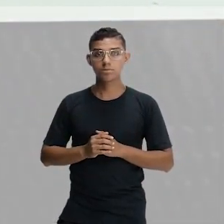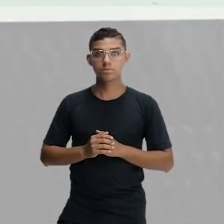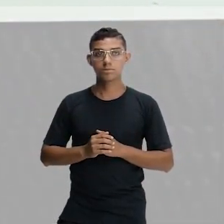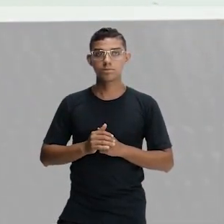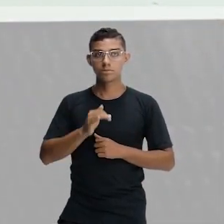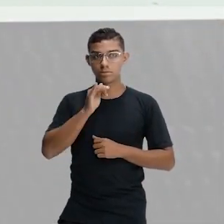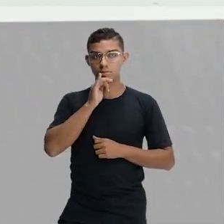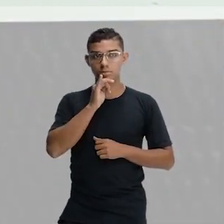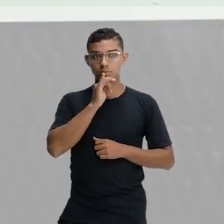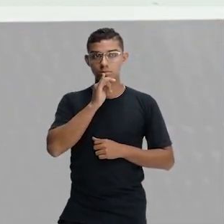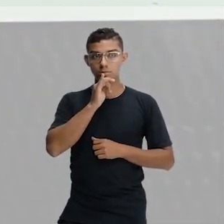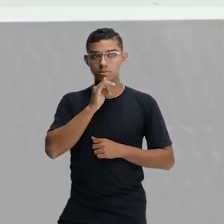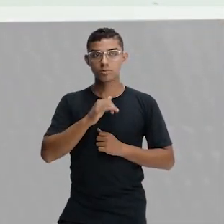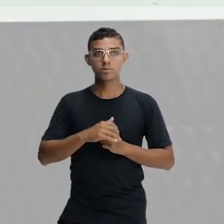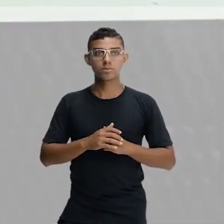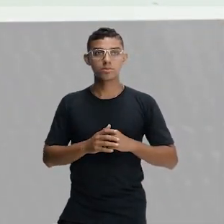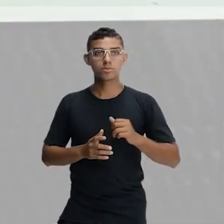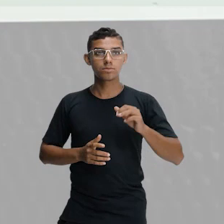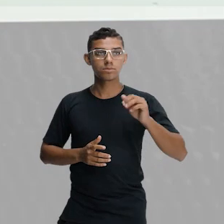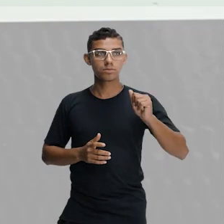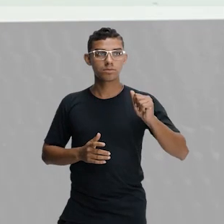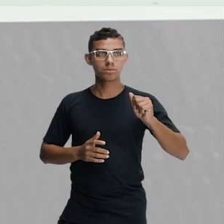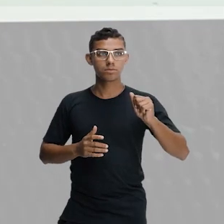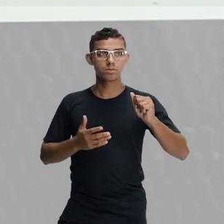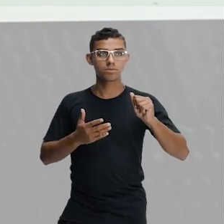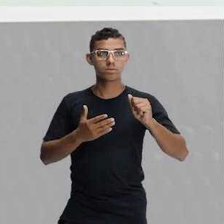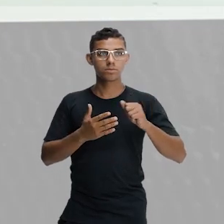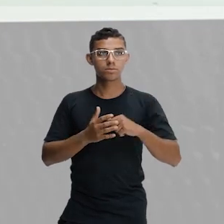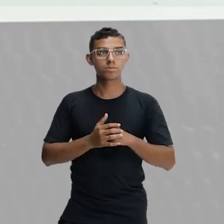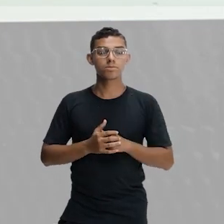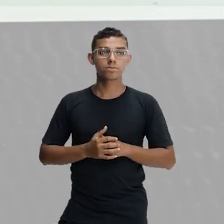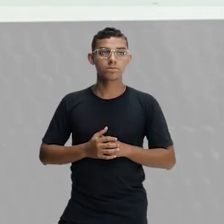que o corpo A tivesse o seguinte.